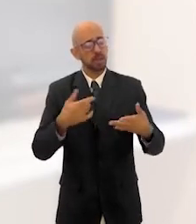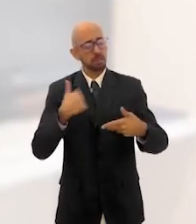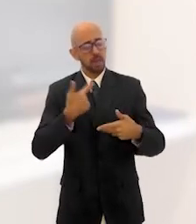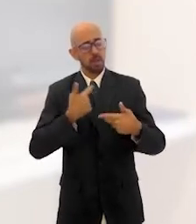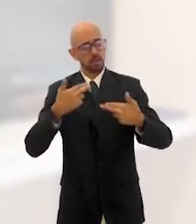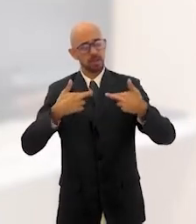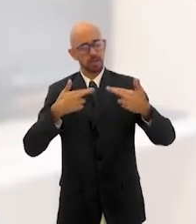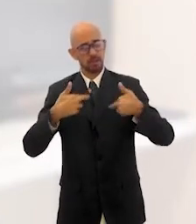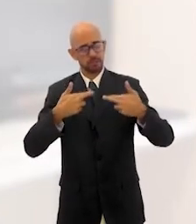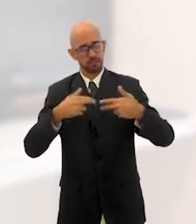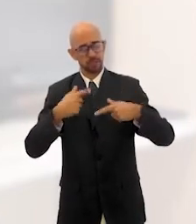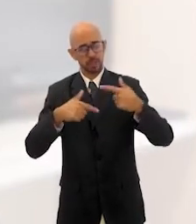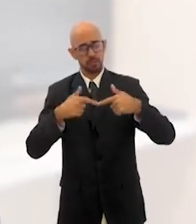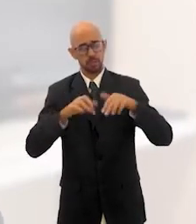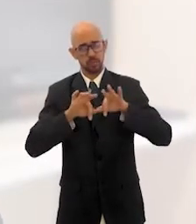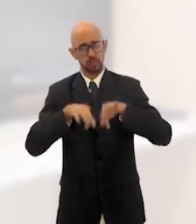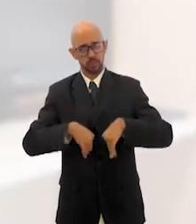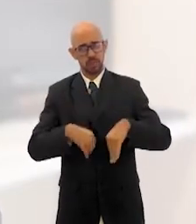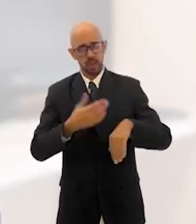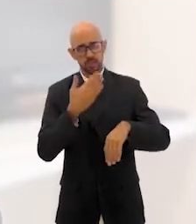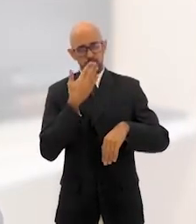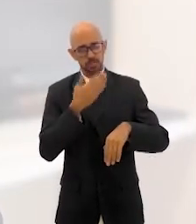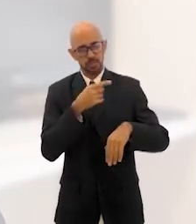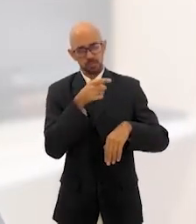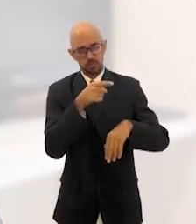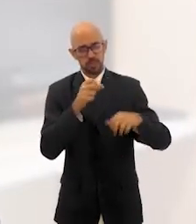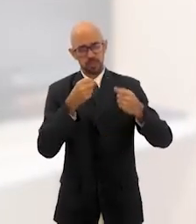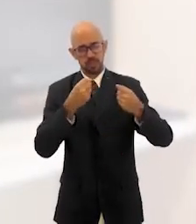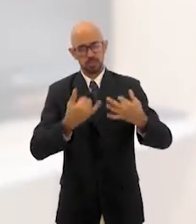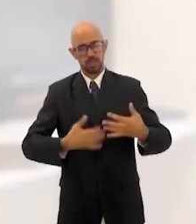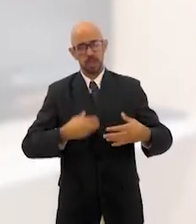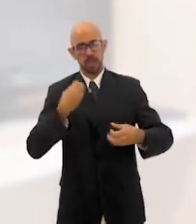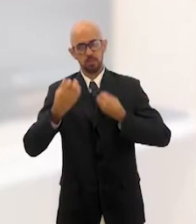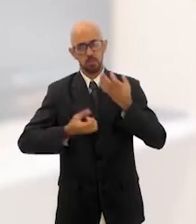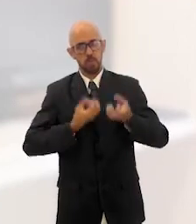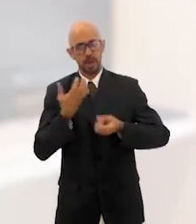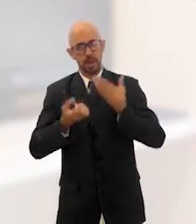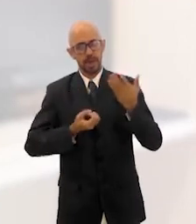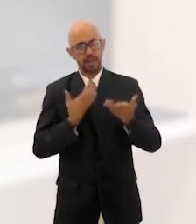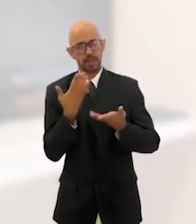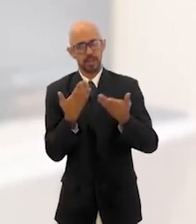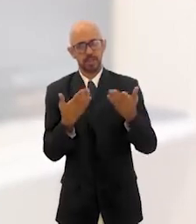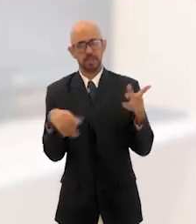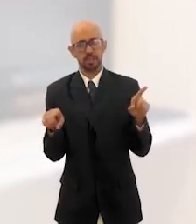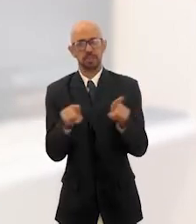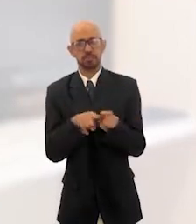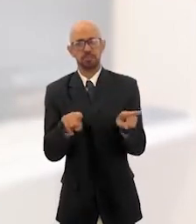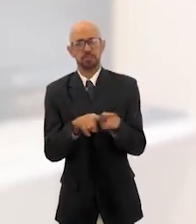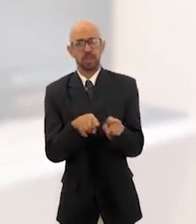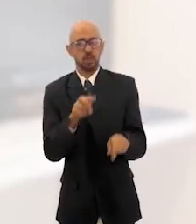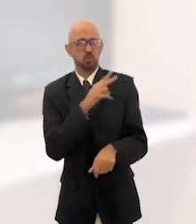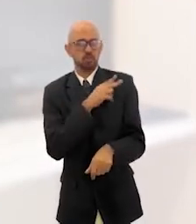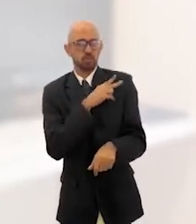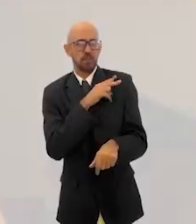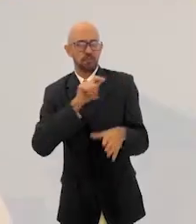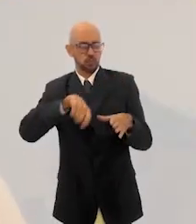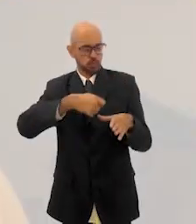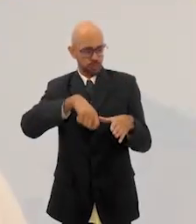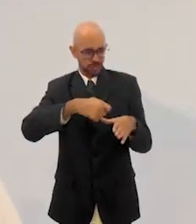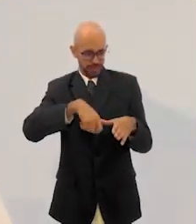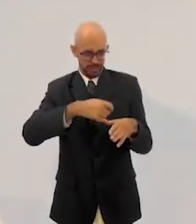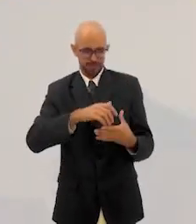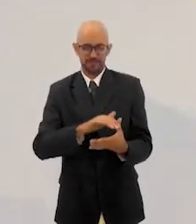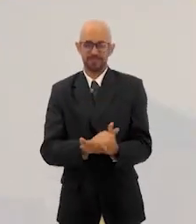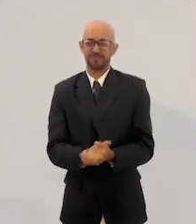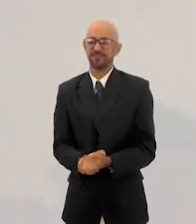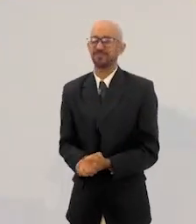relacionamento e, para encerrar, eu vou te cutucar na relação aí do poeta com o chefe de cozinha. Mas